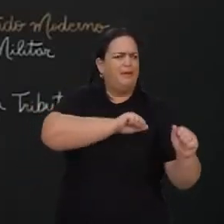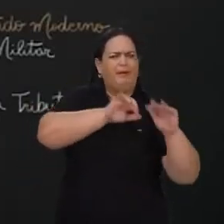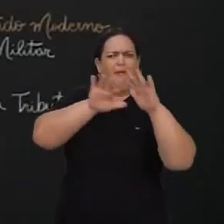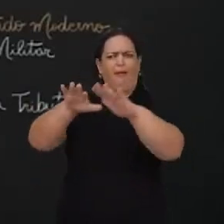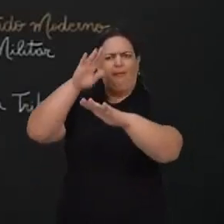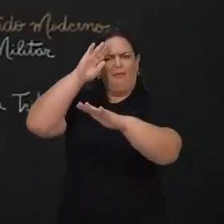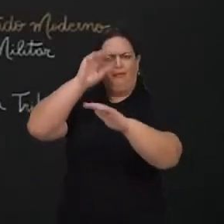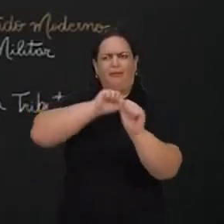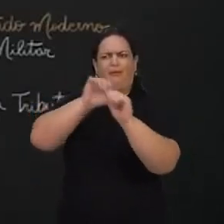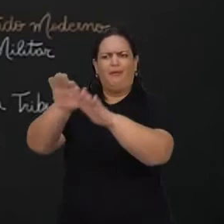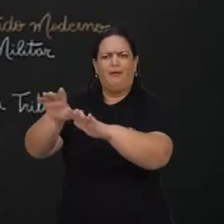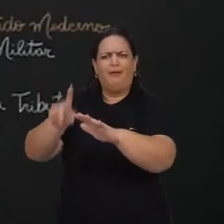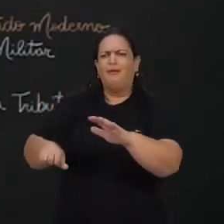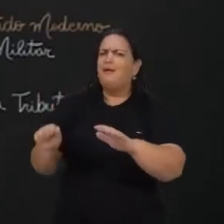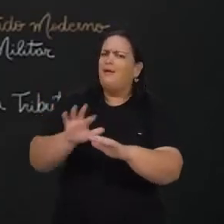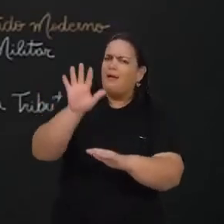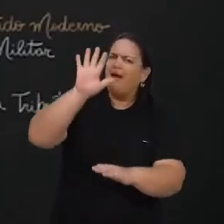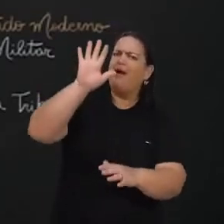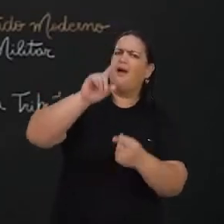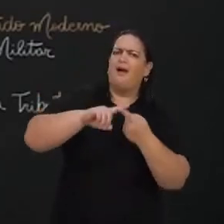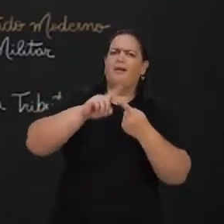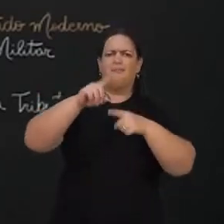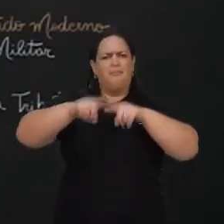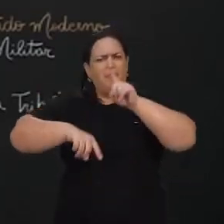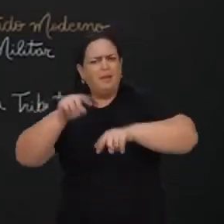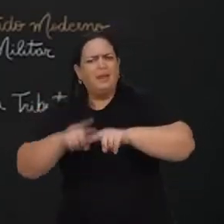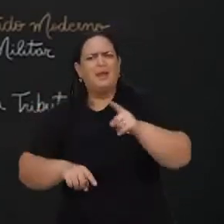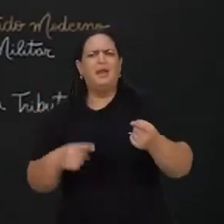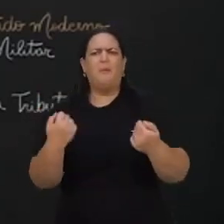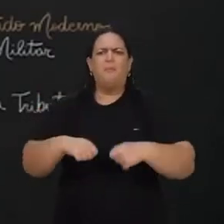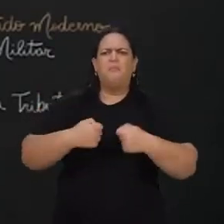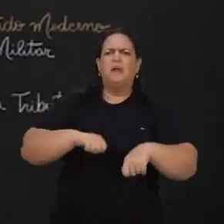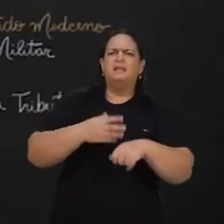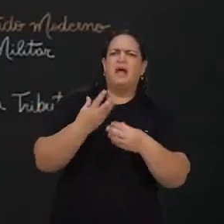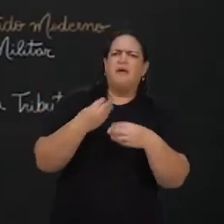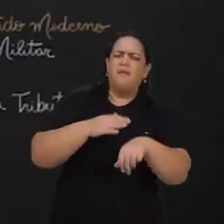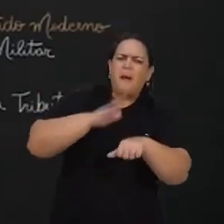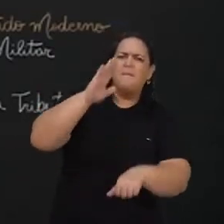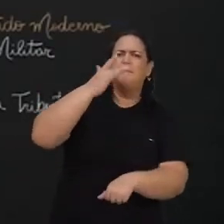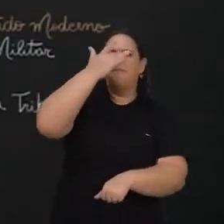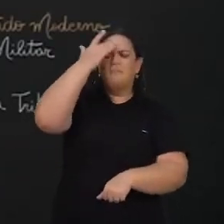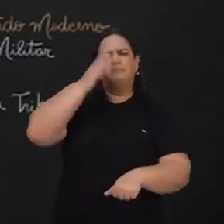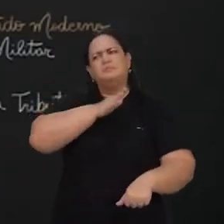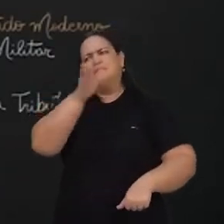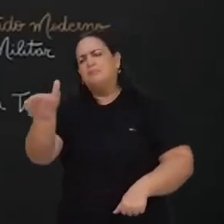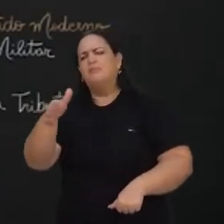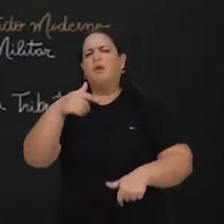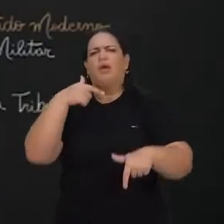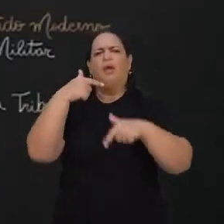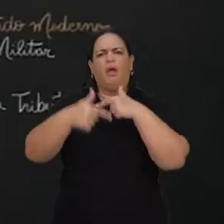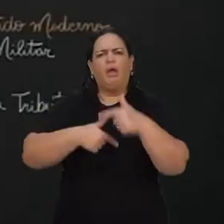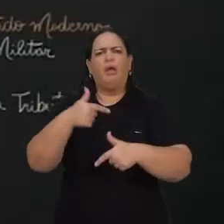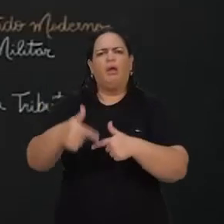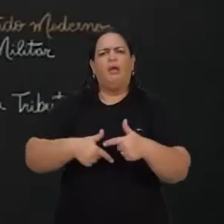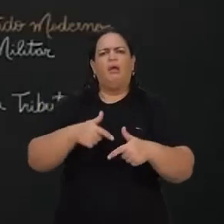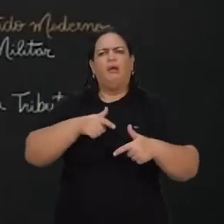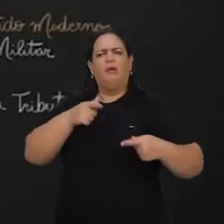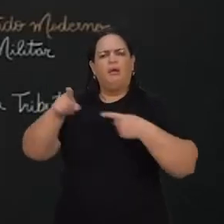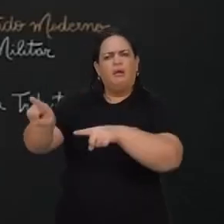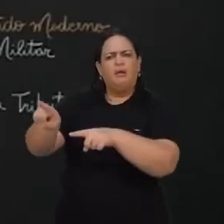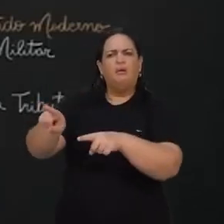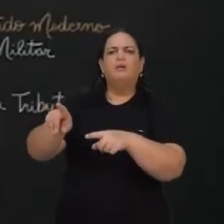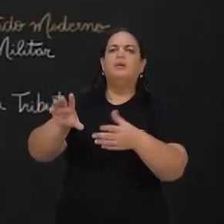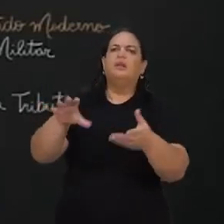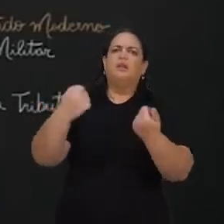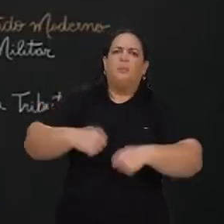um custo muito alto, humano, né, material. Fora que tá toda hora em atividade guerreira, representava um desgaste